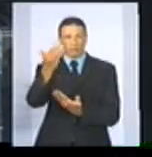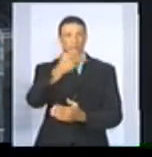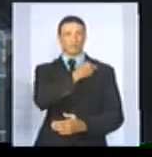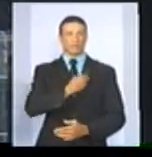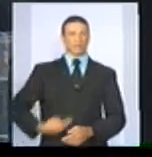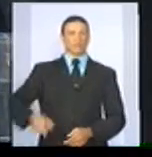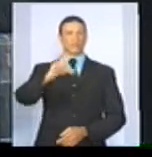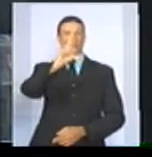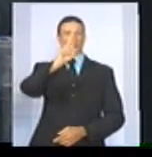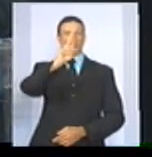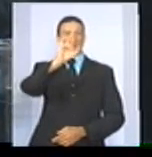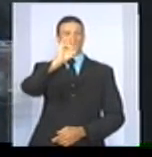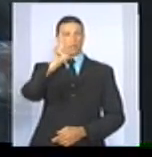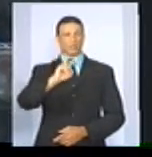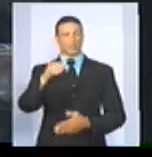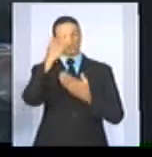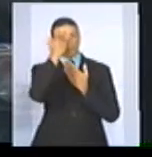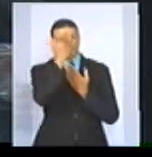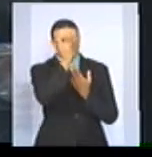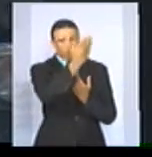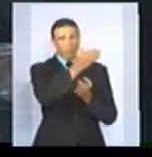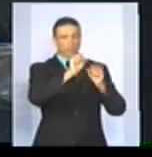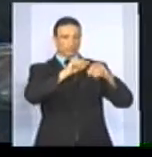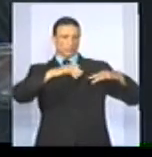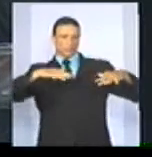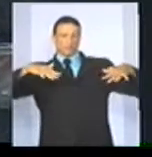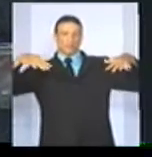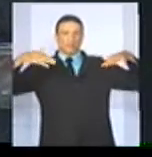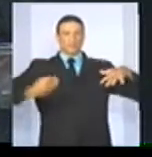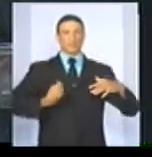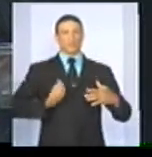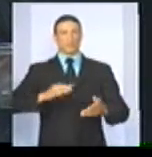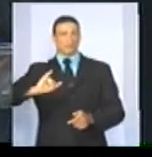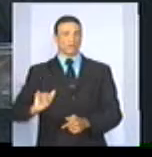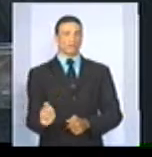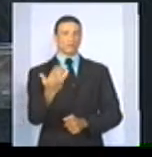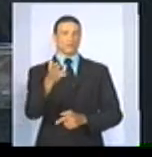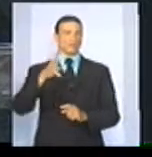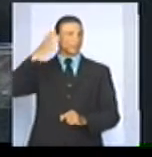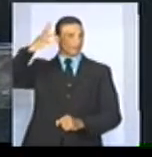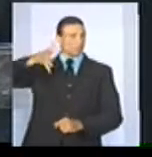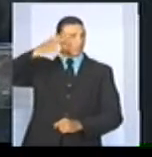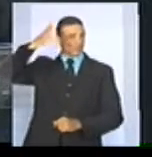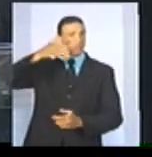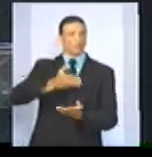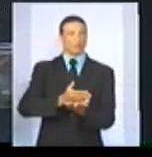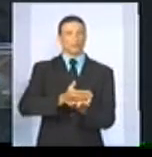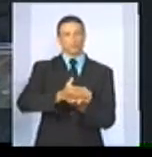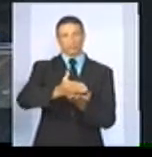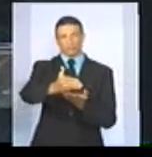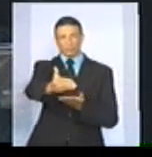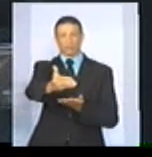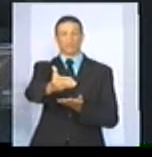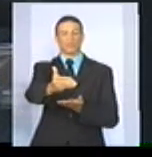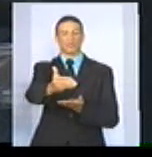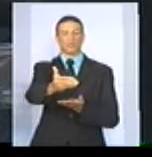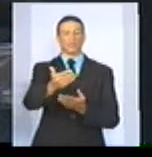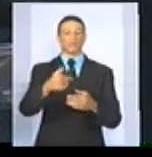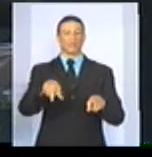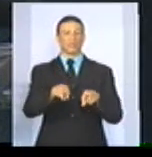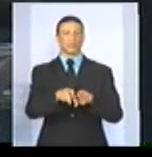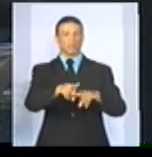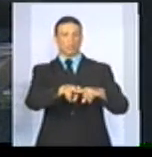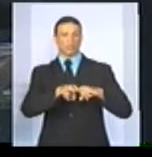procuradora. Agradeço a Vossa Excelência ao Supremo Tribunal Federal a oportunidade que é conferida à ABRA para se pronunciar sobre